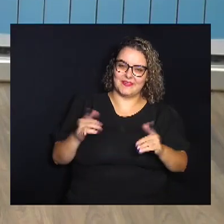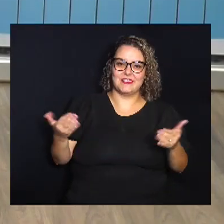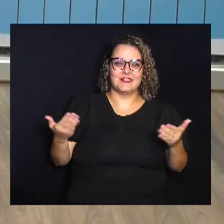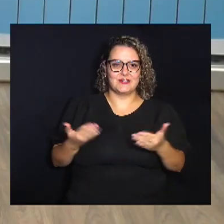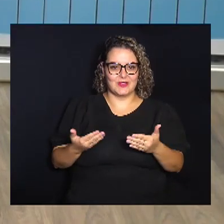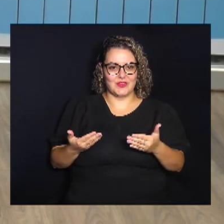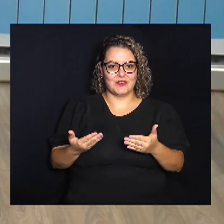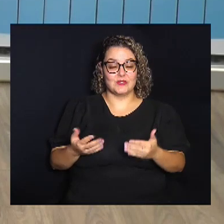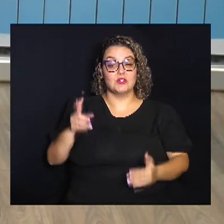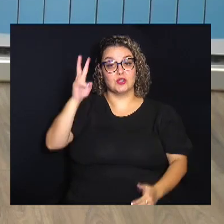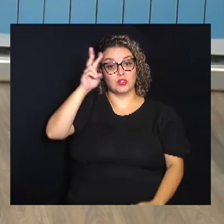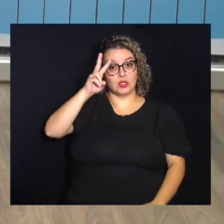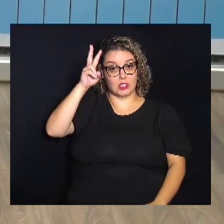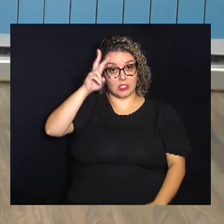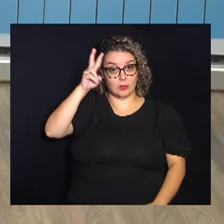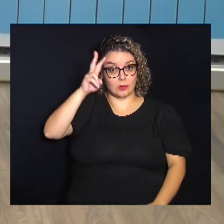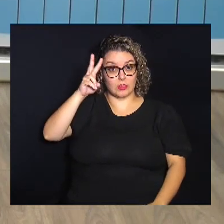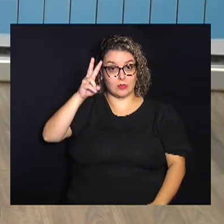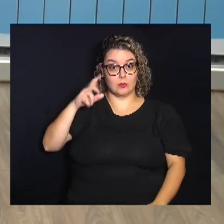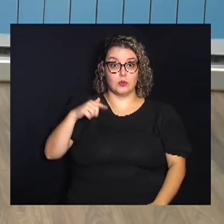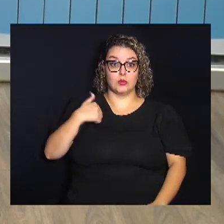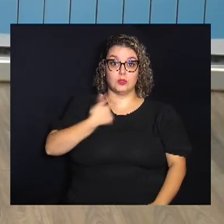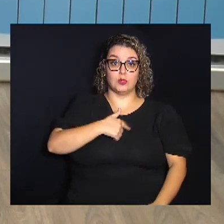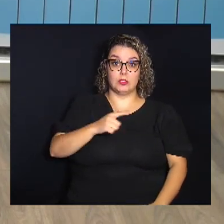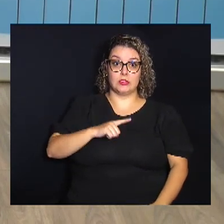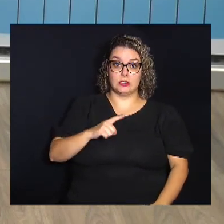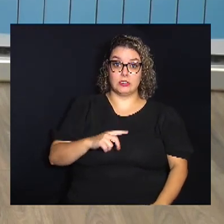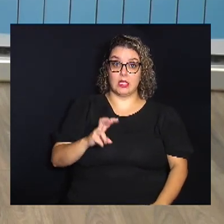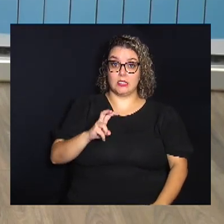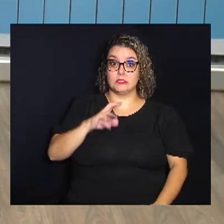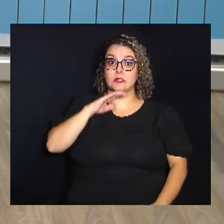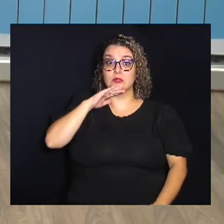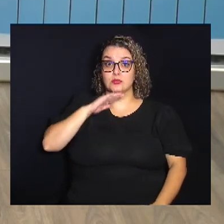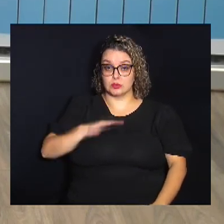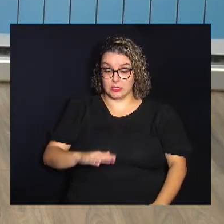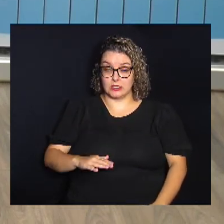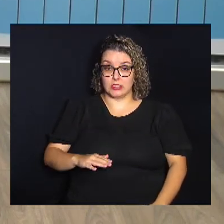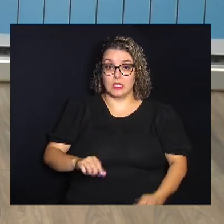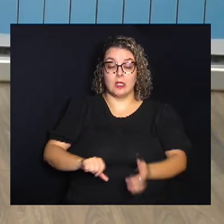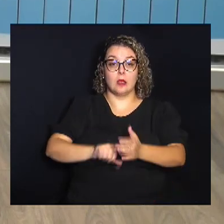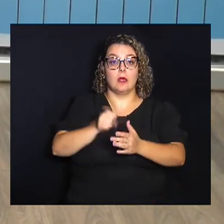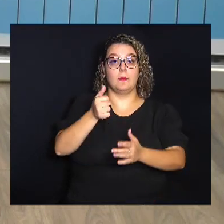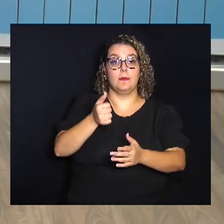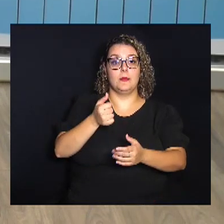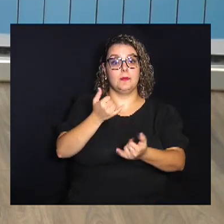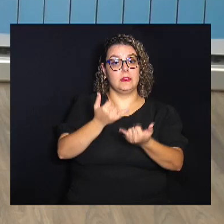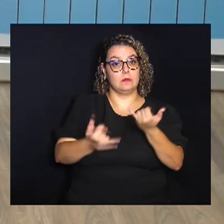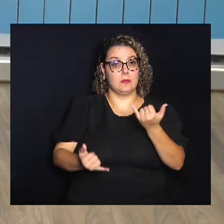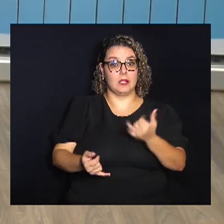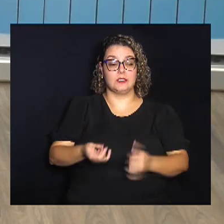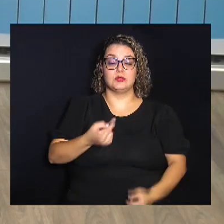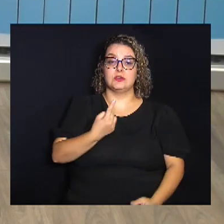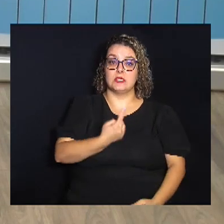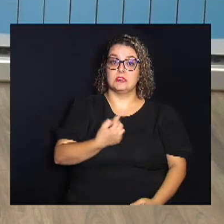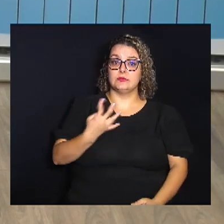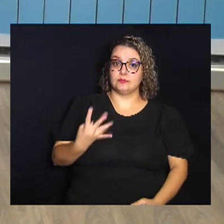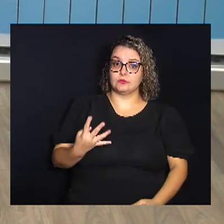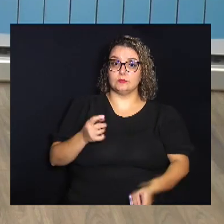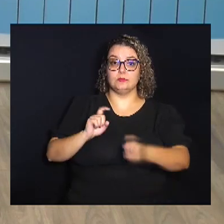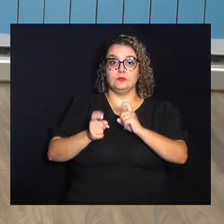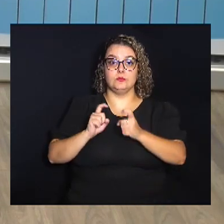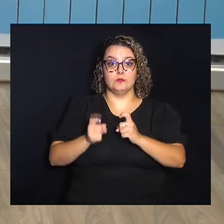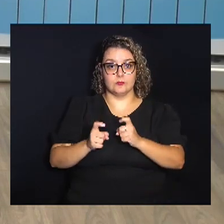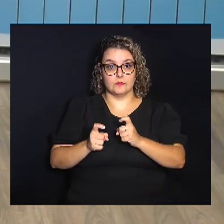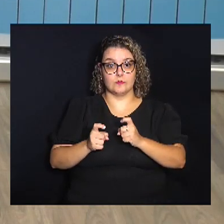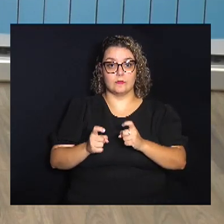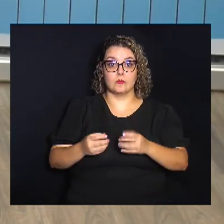hoje, lembrando que nós temos às 5 horas da tarde a primeira parte da 14ª reunião ordinária, que